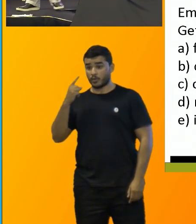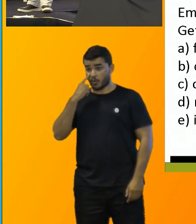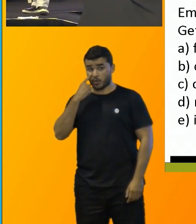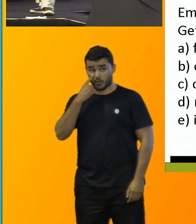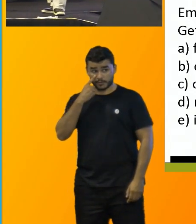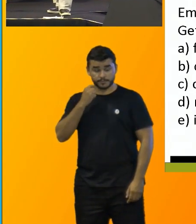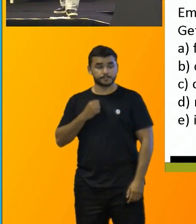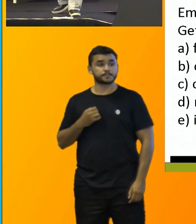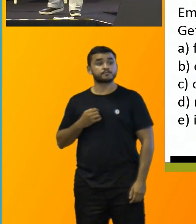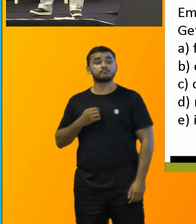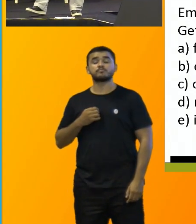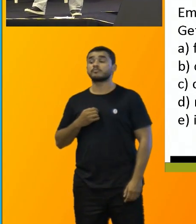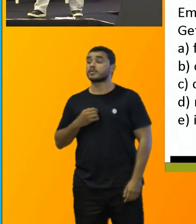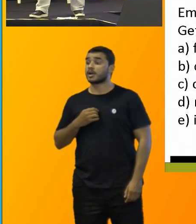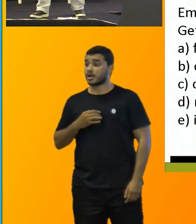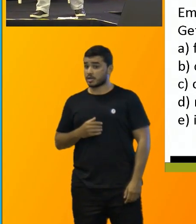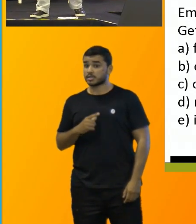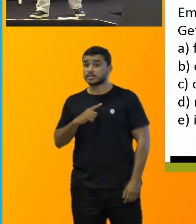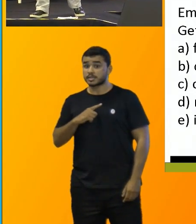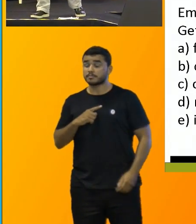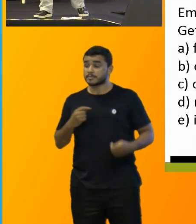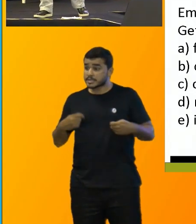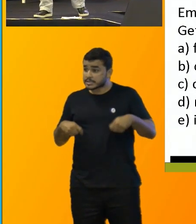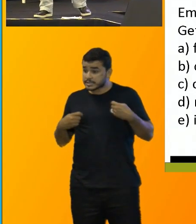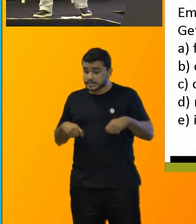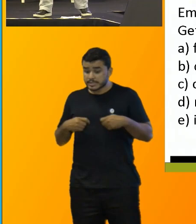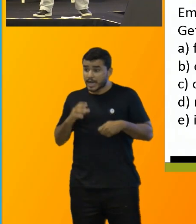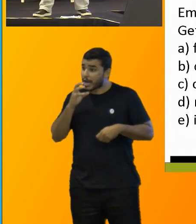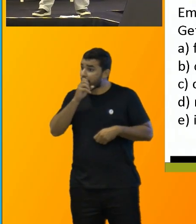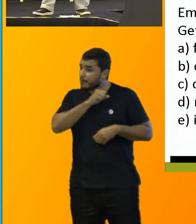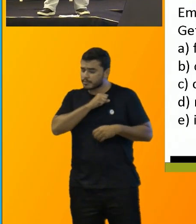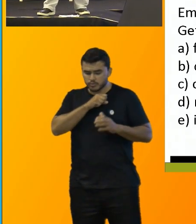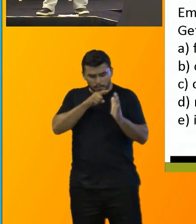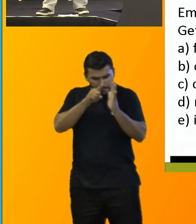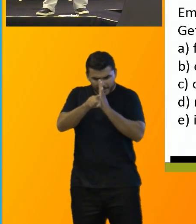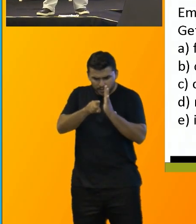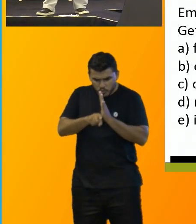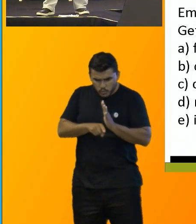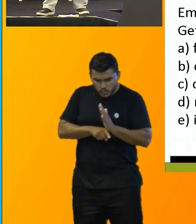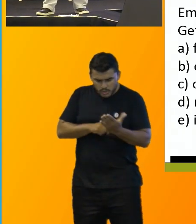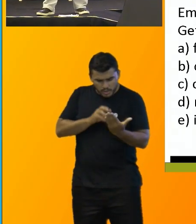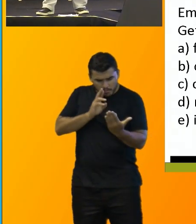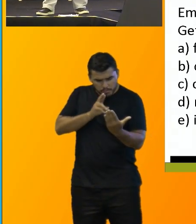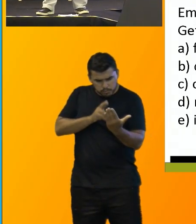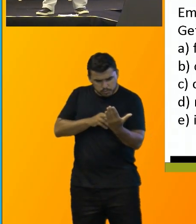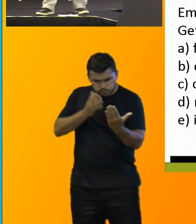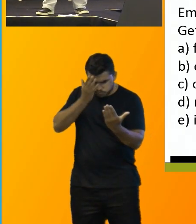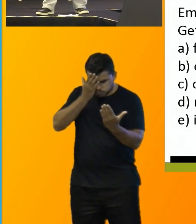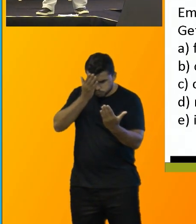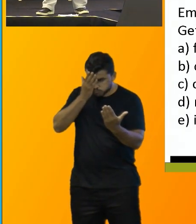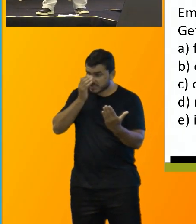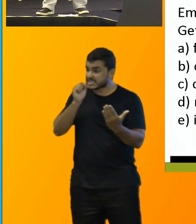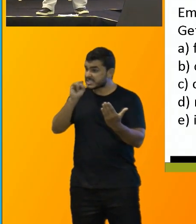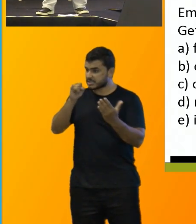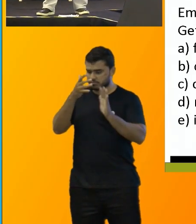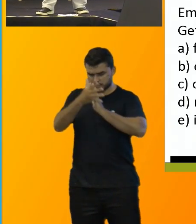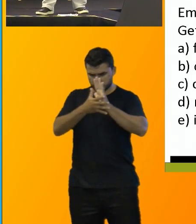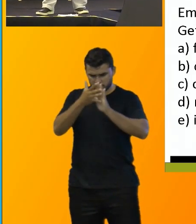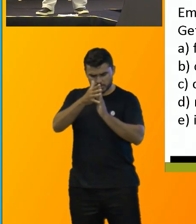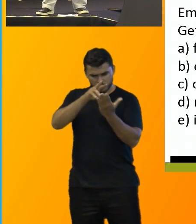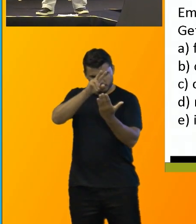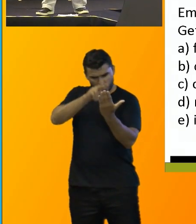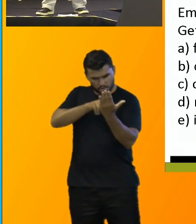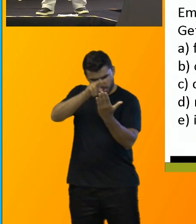escuta só, você precisa ganhar tempo numa questão. Na hora que você olhar para uma questão, por